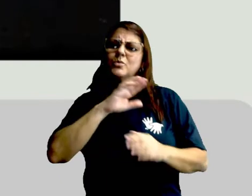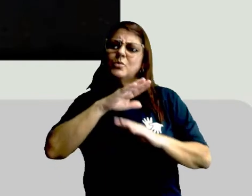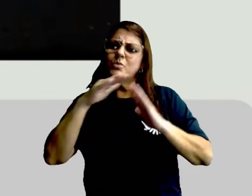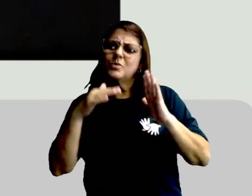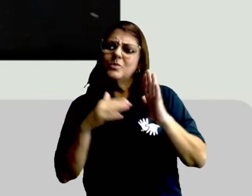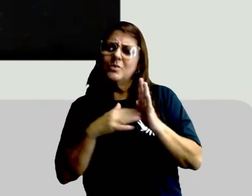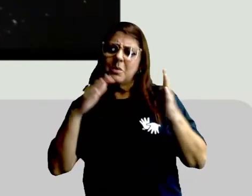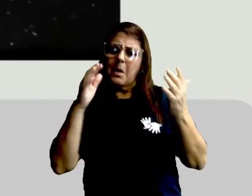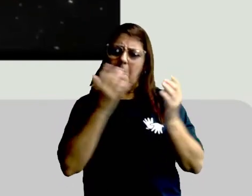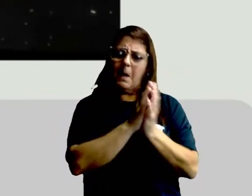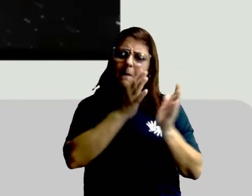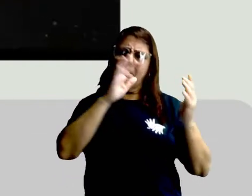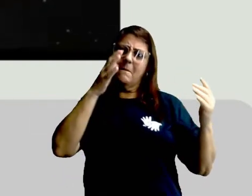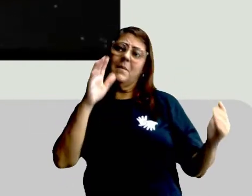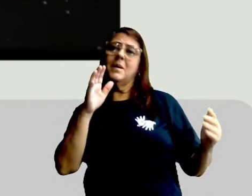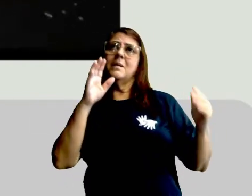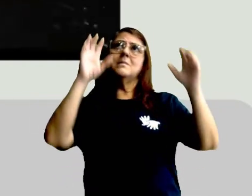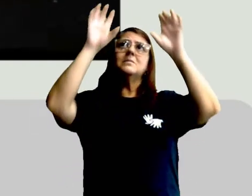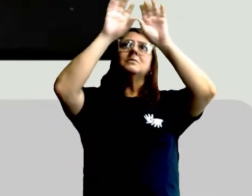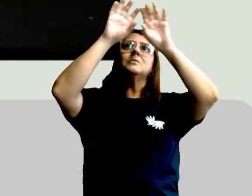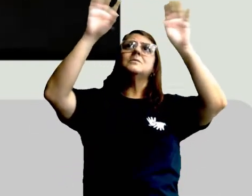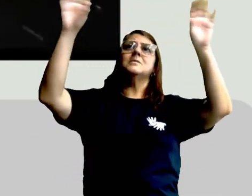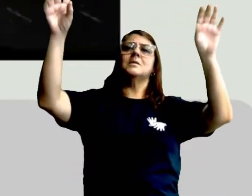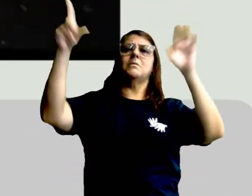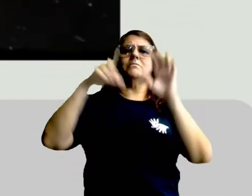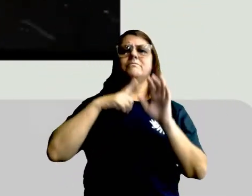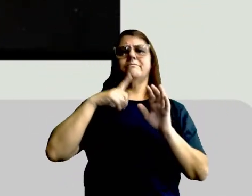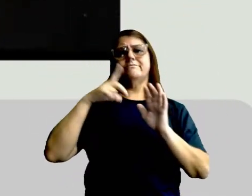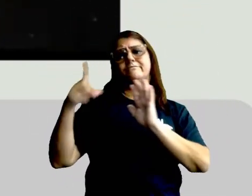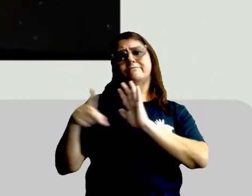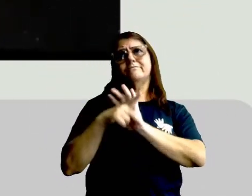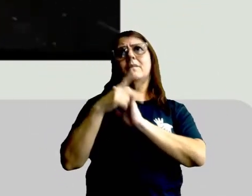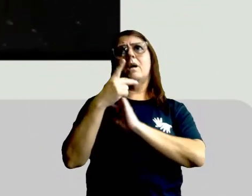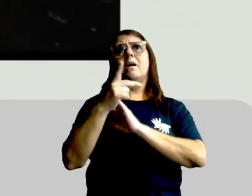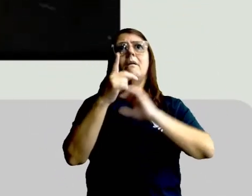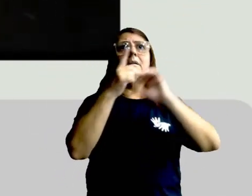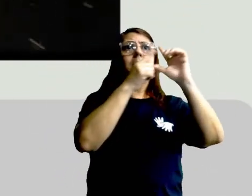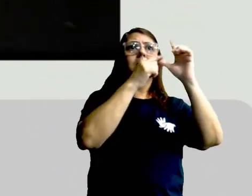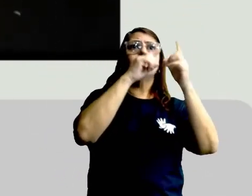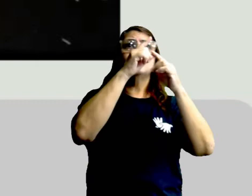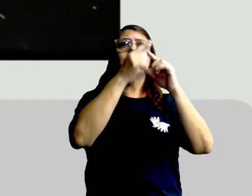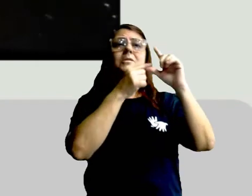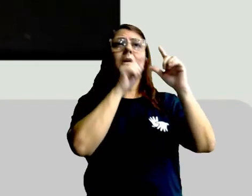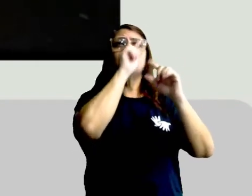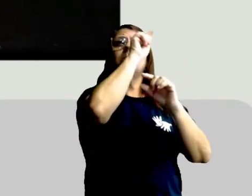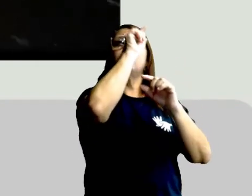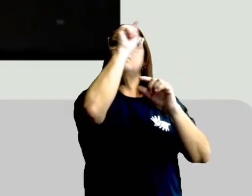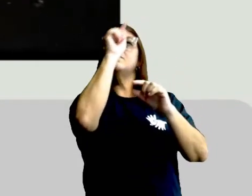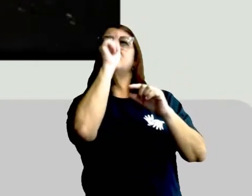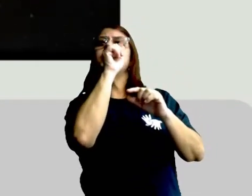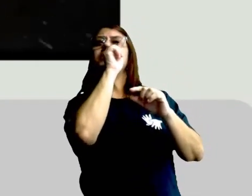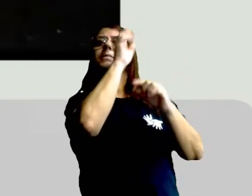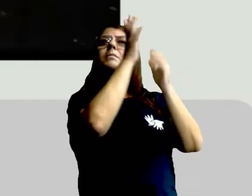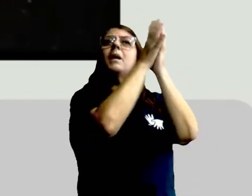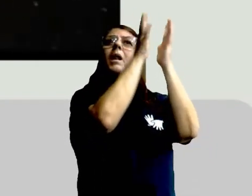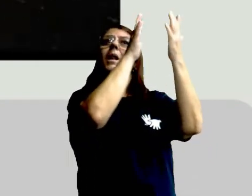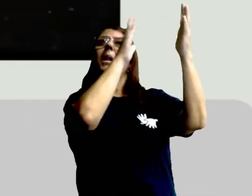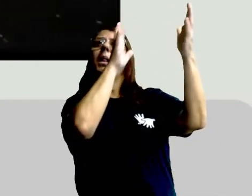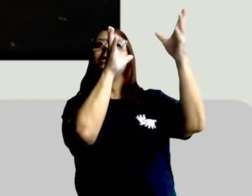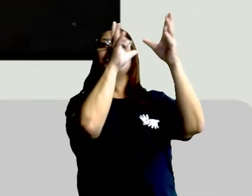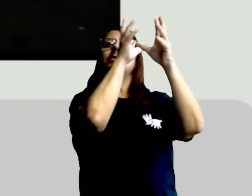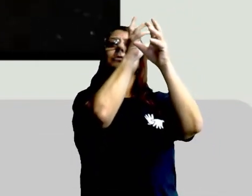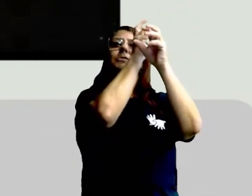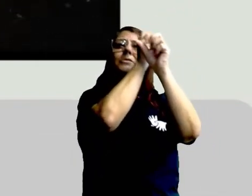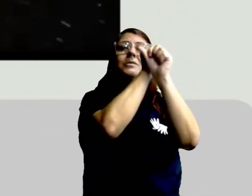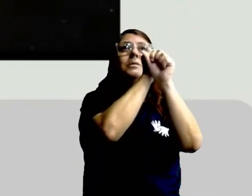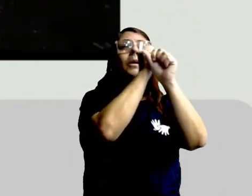no céu significa que gera luz própria. Ao observarmos as estrelas com pequenos pontos brilhantes no céu em meio à